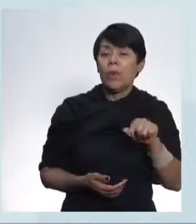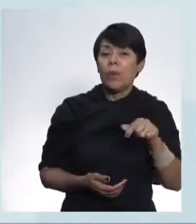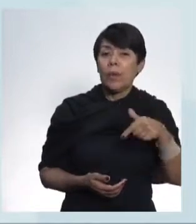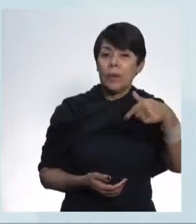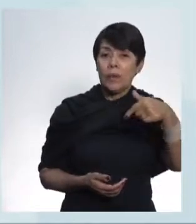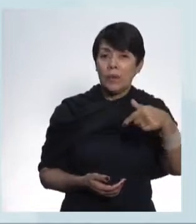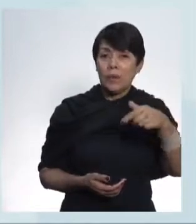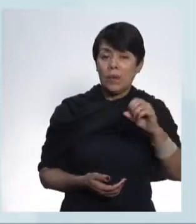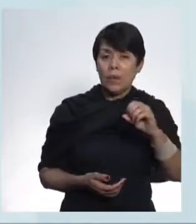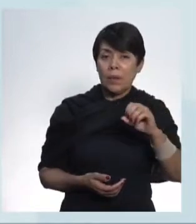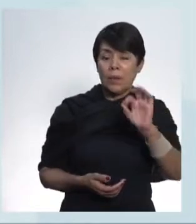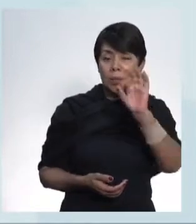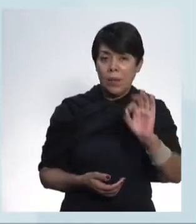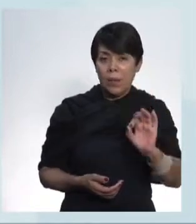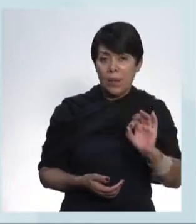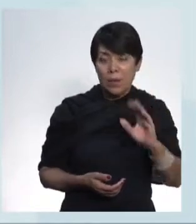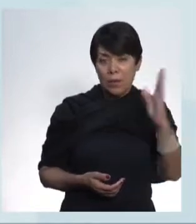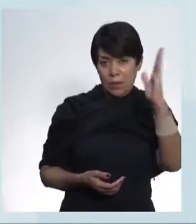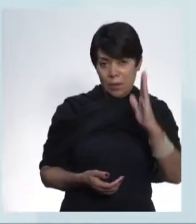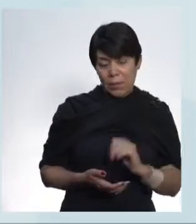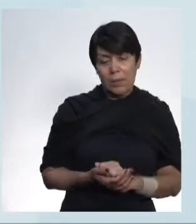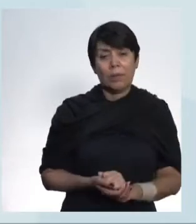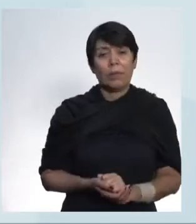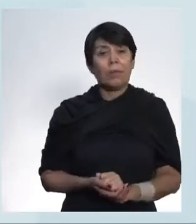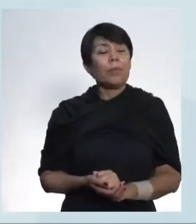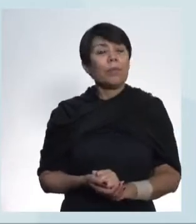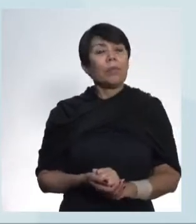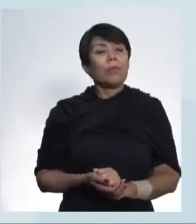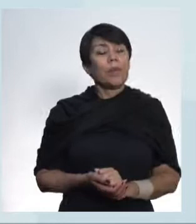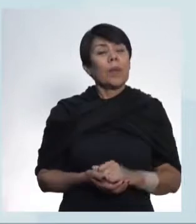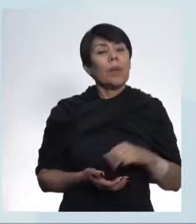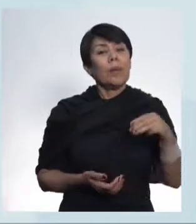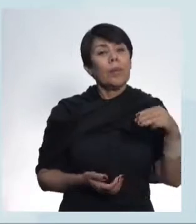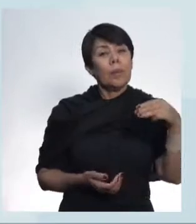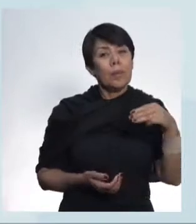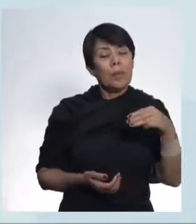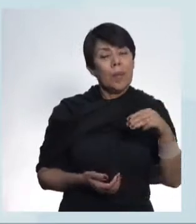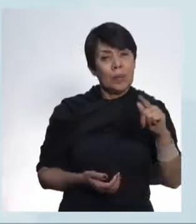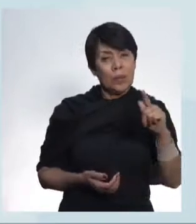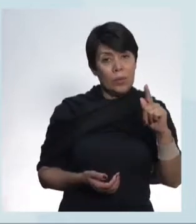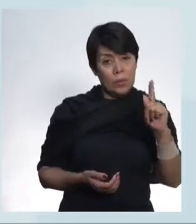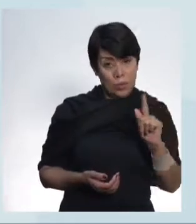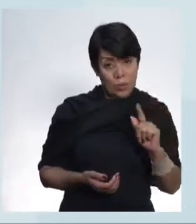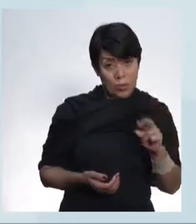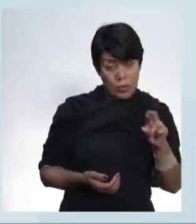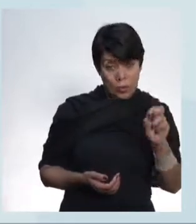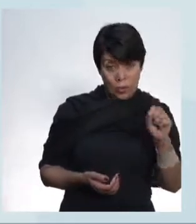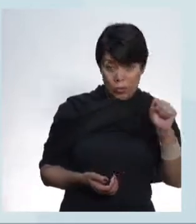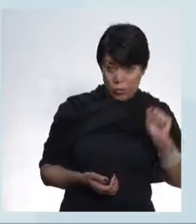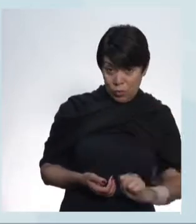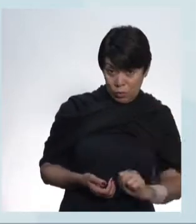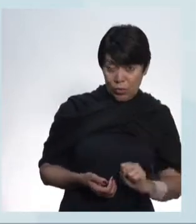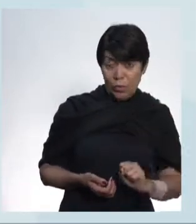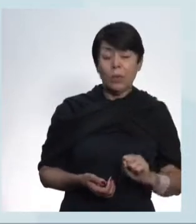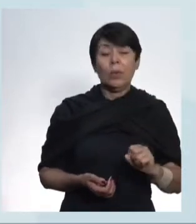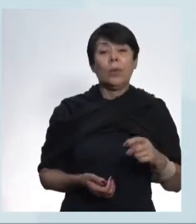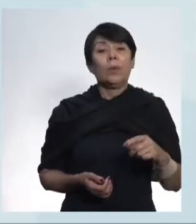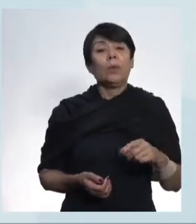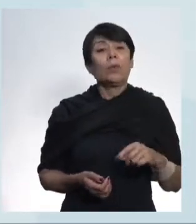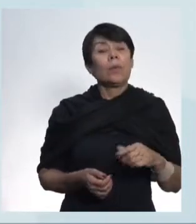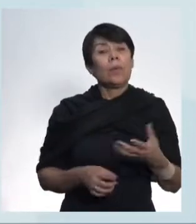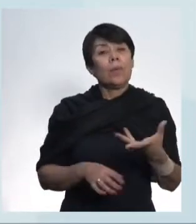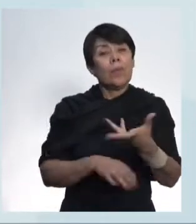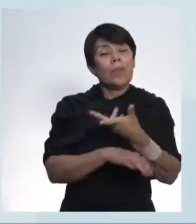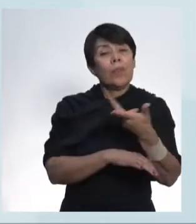território nacional. Ele está presente basicamente em Mato Grosso e Mato Grosso do Sul, é constituído por vegetação